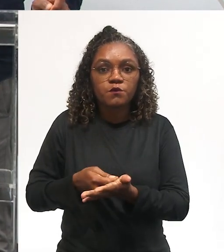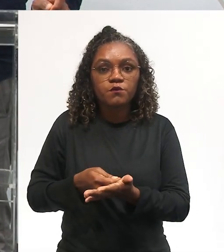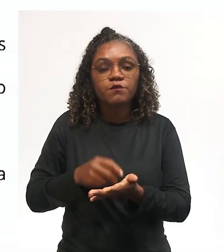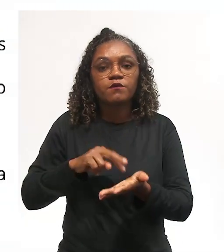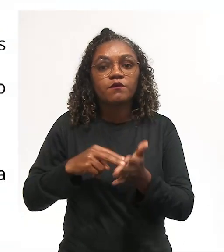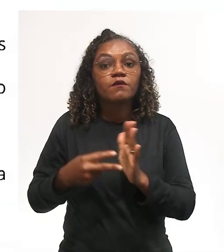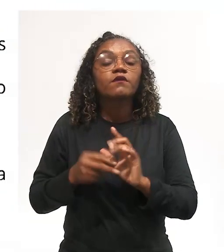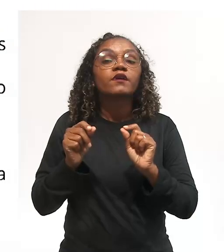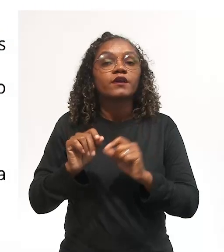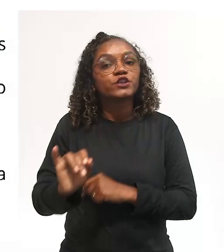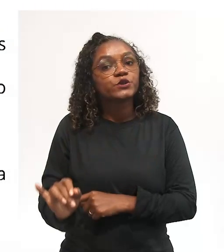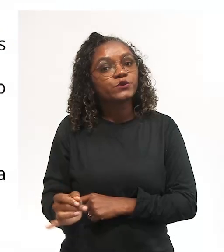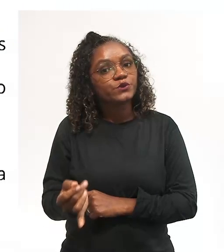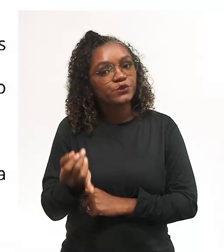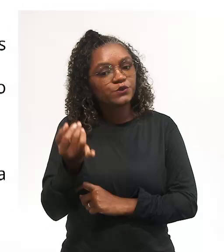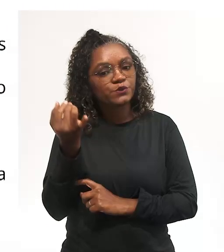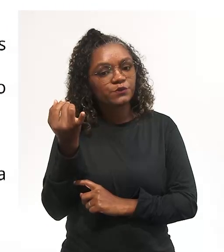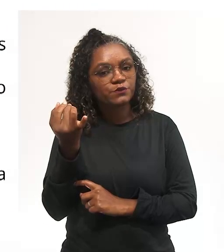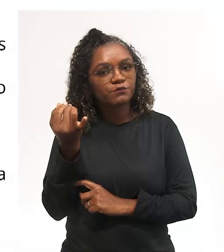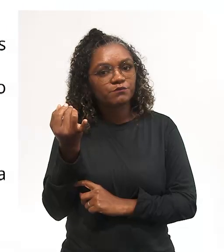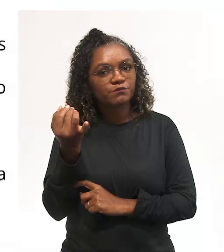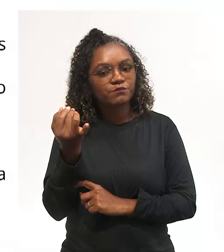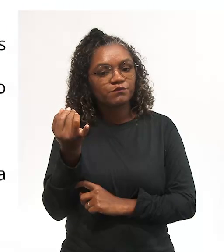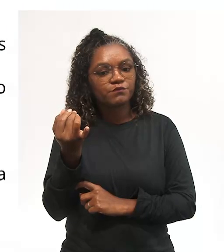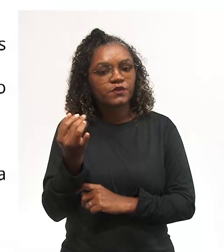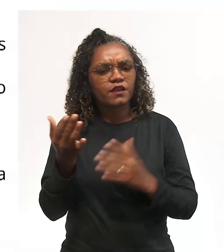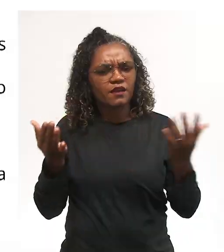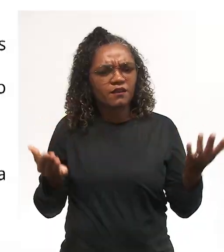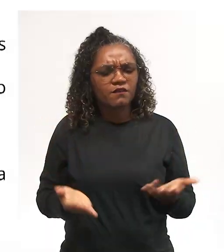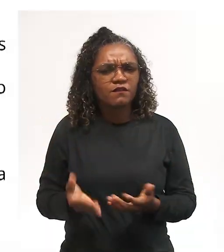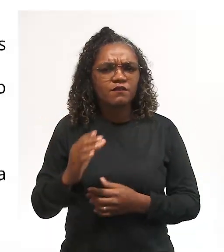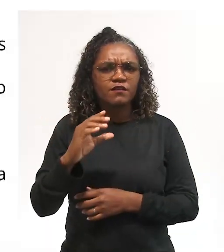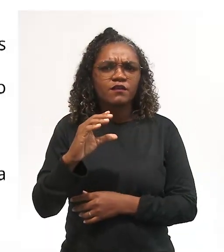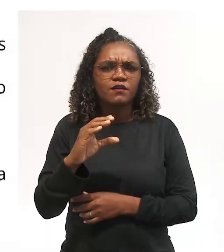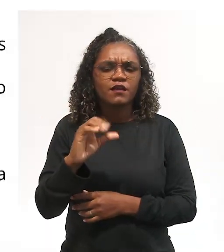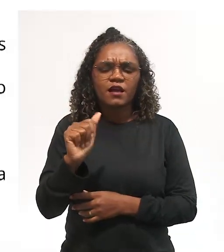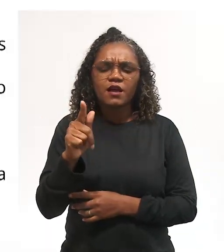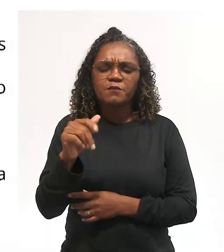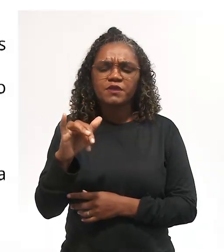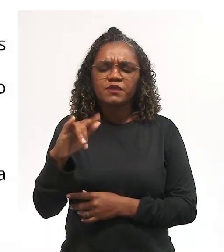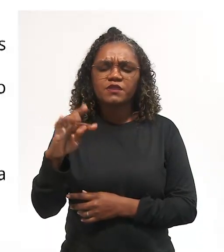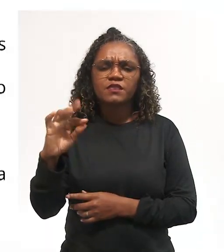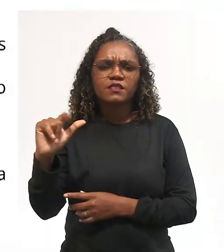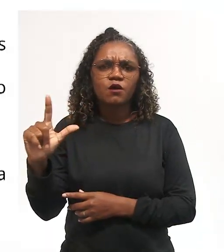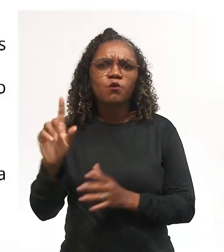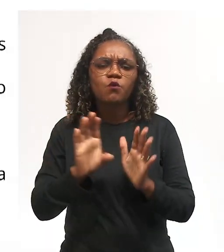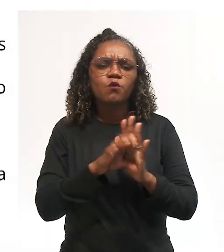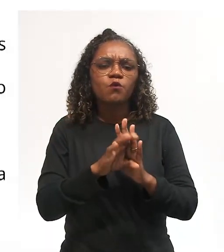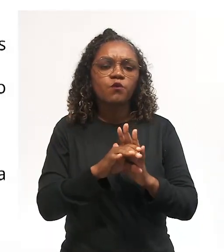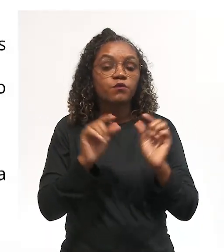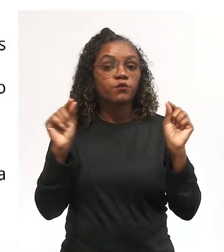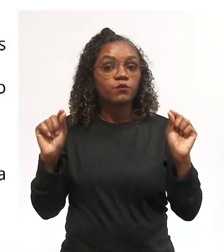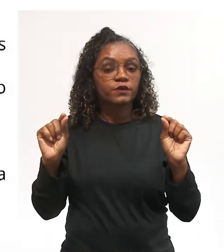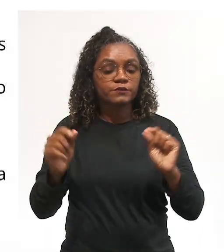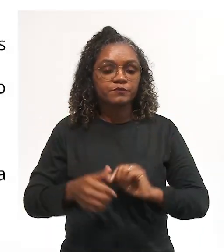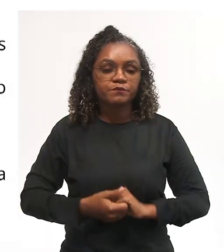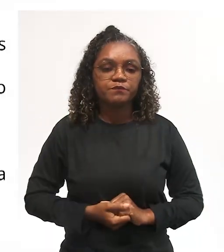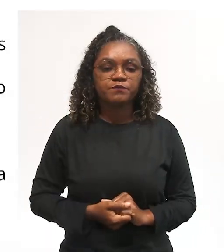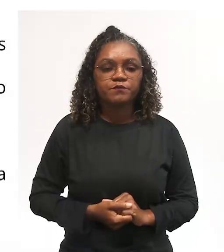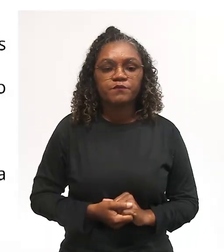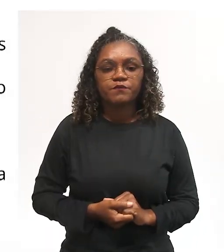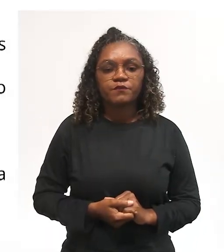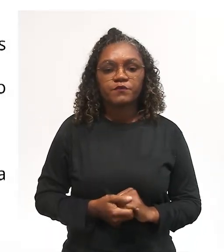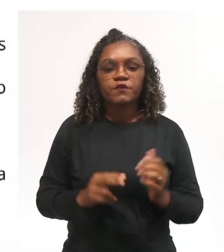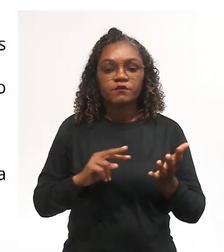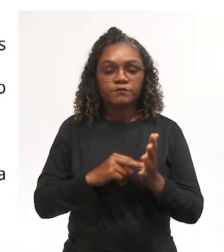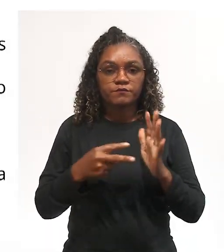juros. Terminologias: capital. Primeiro conceito que nós vamos empregar, capital. Do ponto de vista